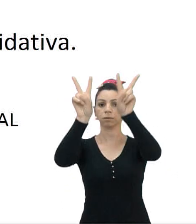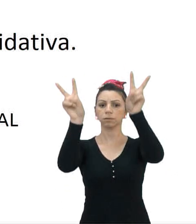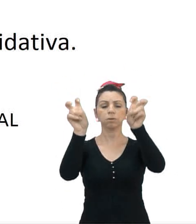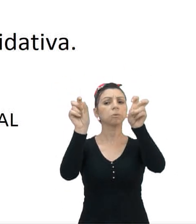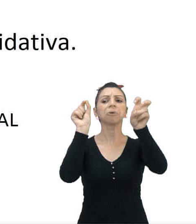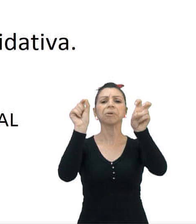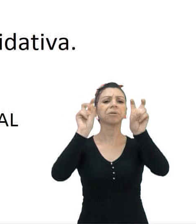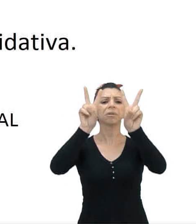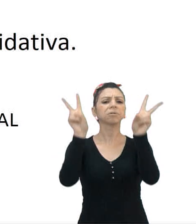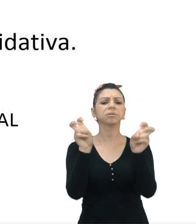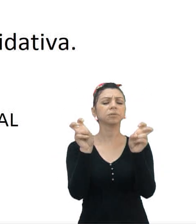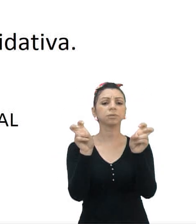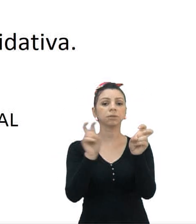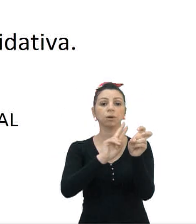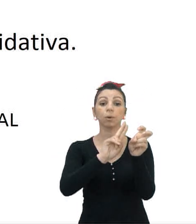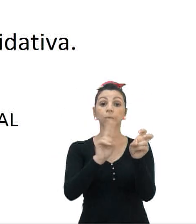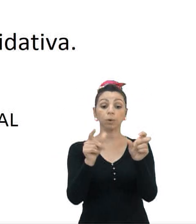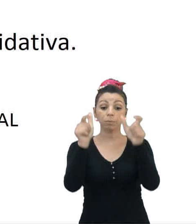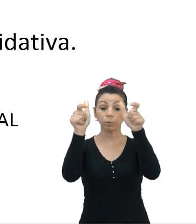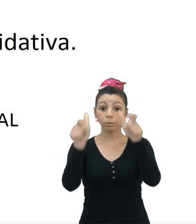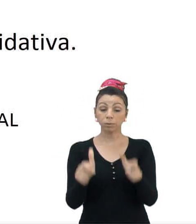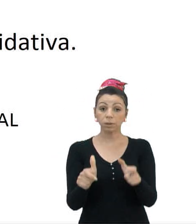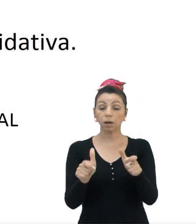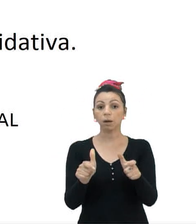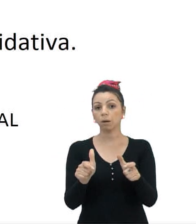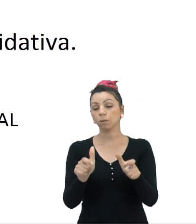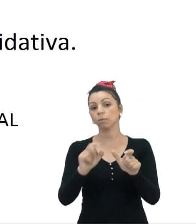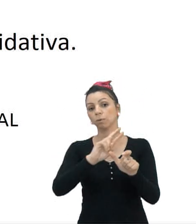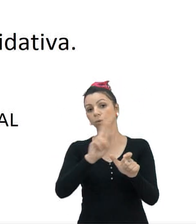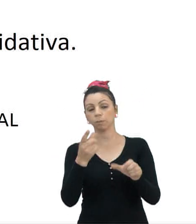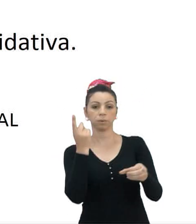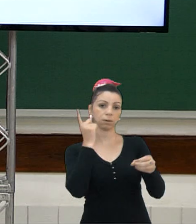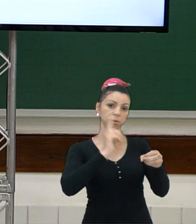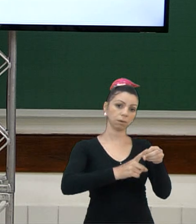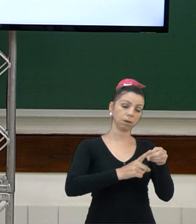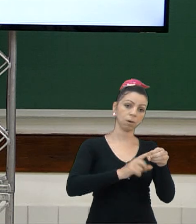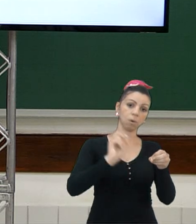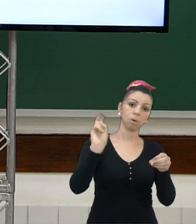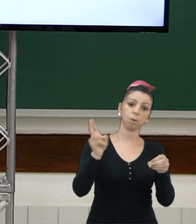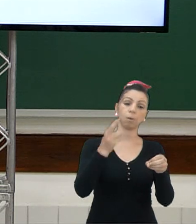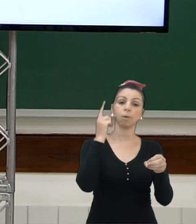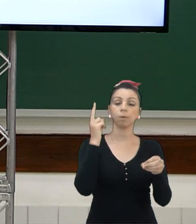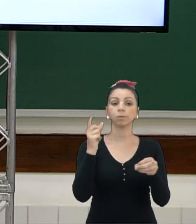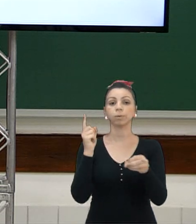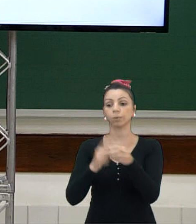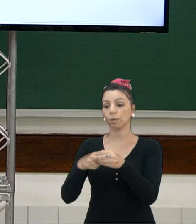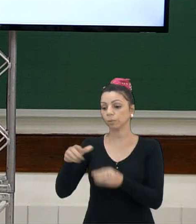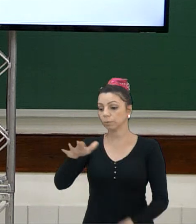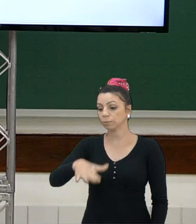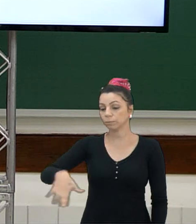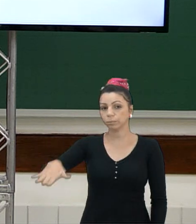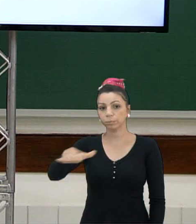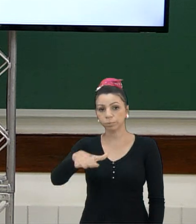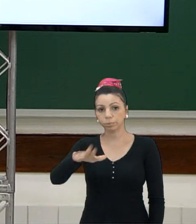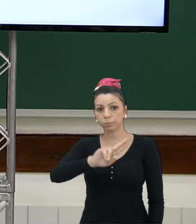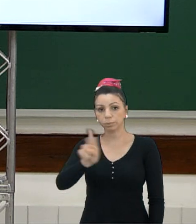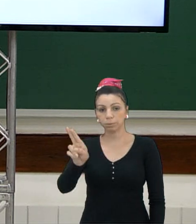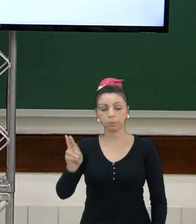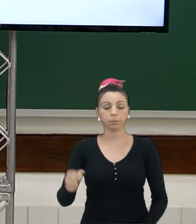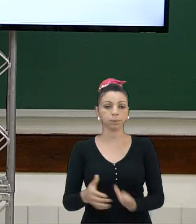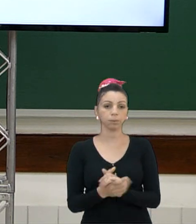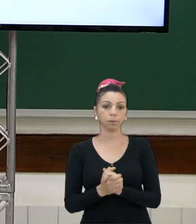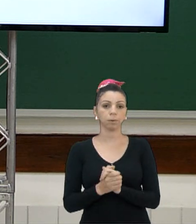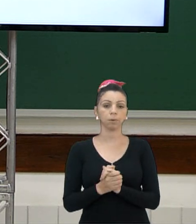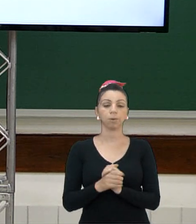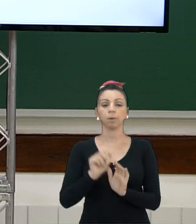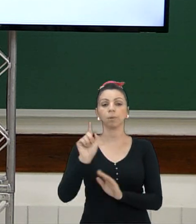tem nesse título, professor? O nome do local, o nome da sua cidade ou o nome da sua região. Se você quiser, por exemplo, fazer um